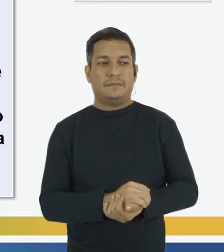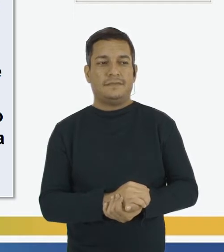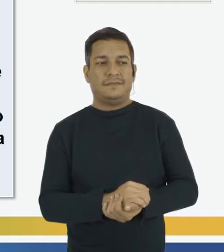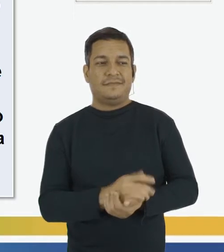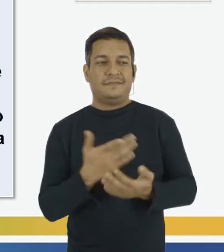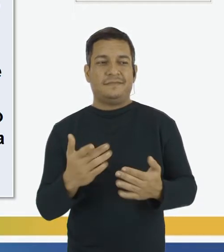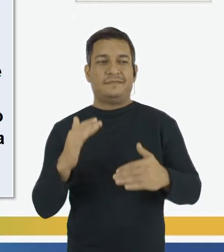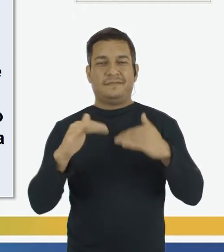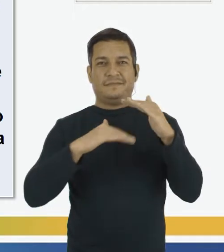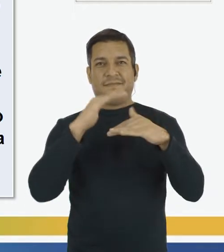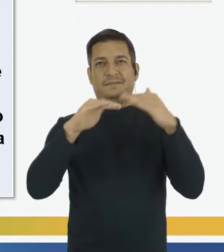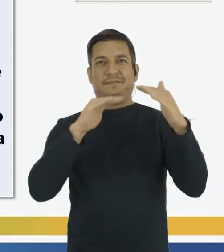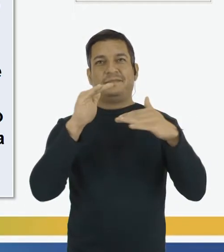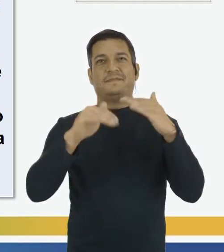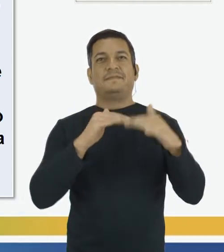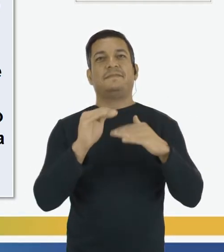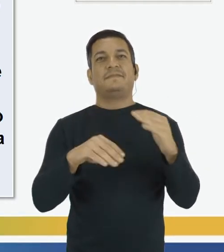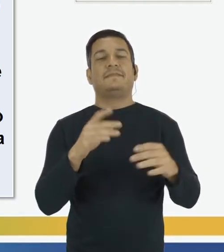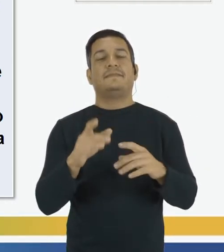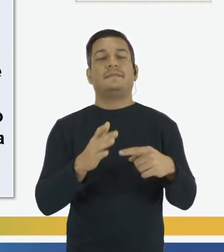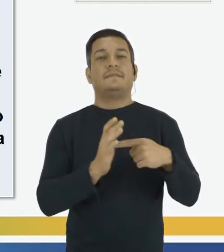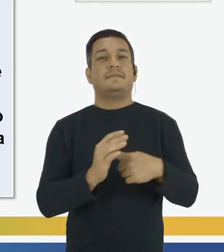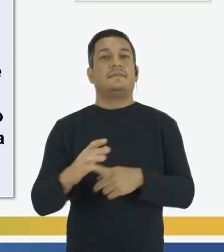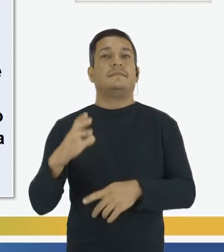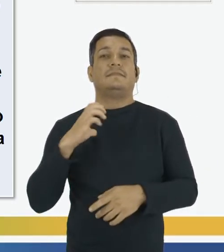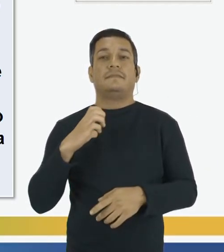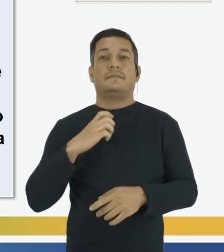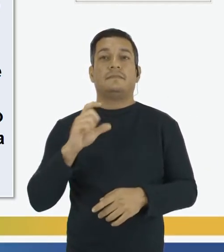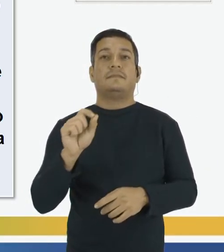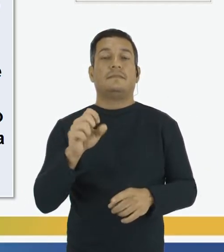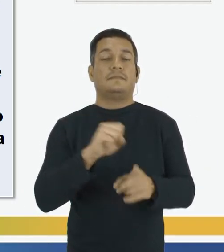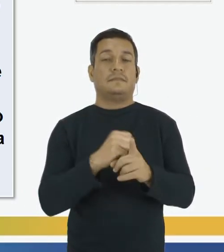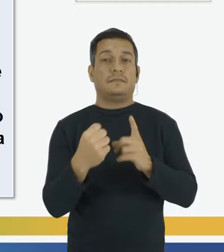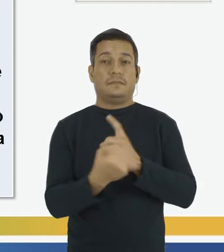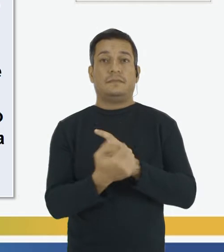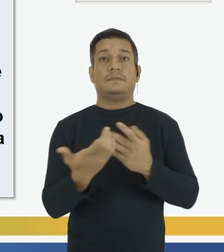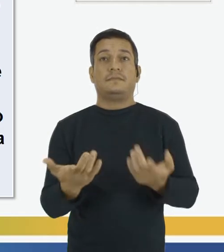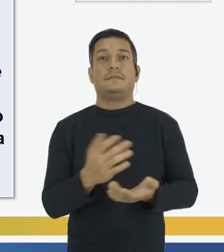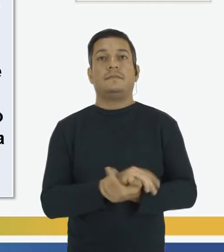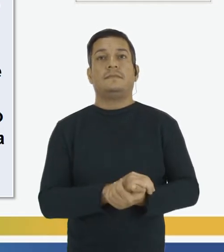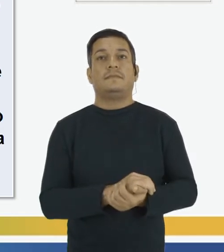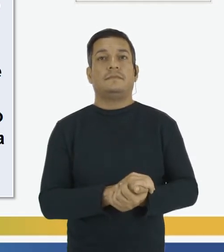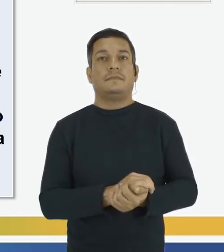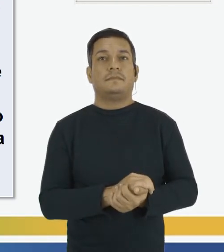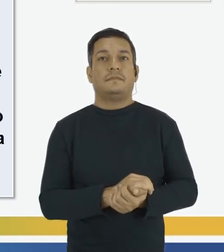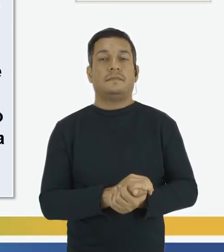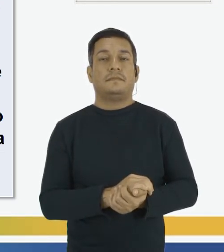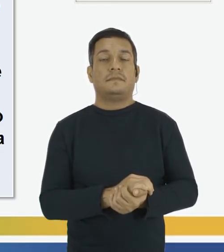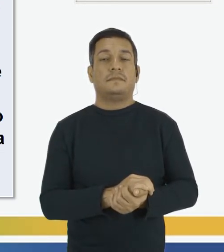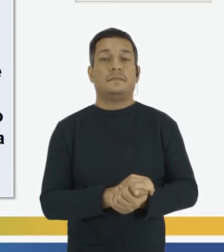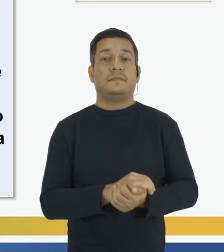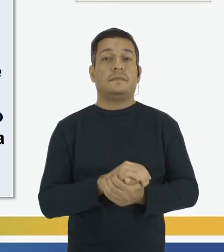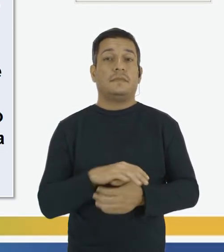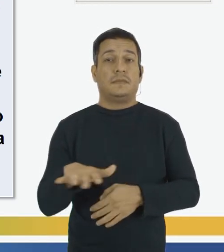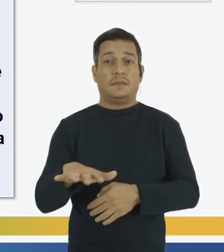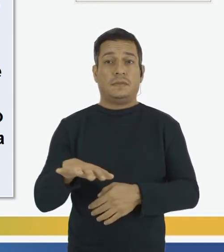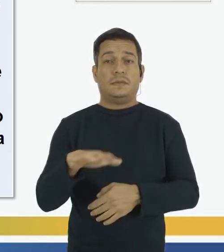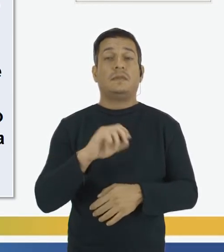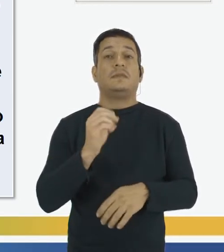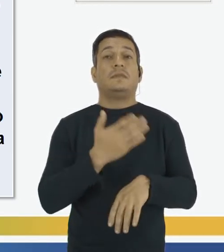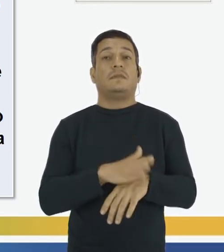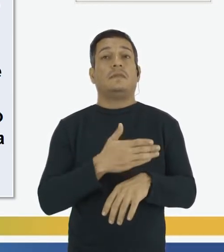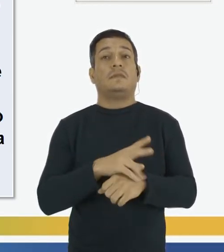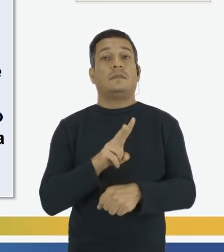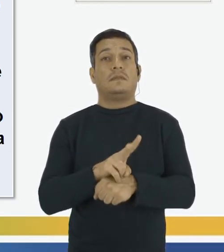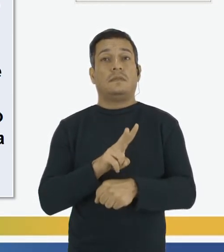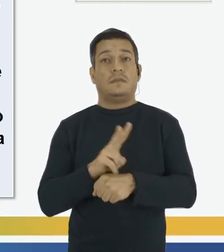a evolução de toda essa orientação ética dentro da sociedade, né? Na sociedade, a prática de